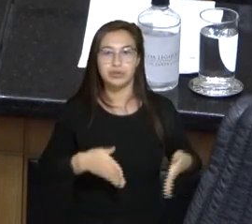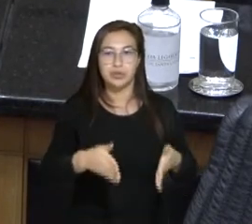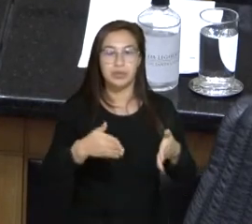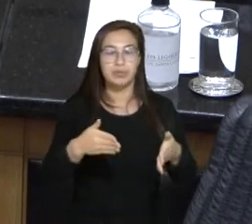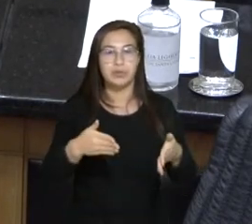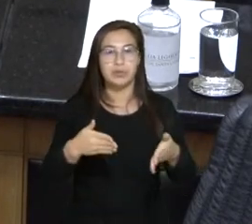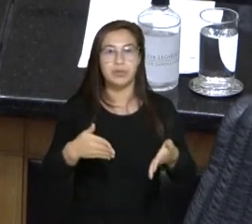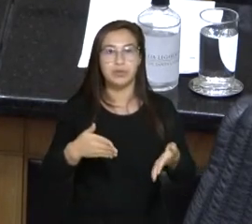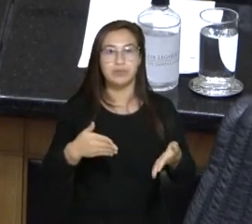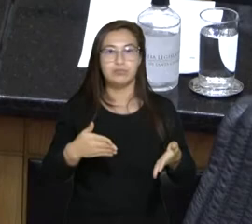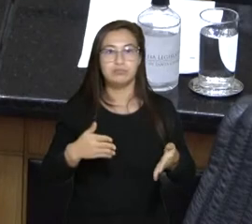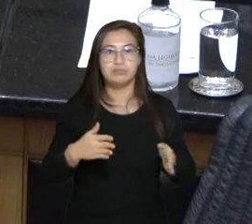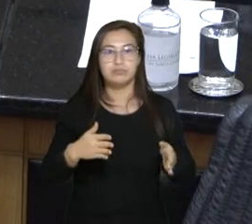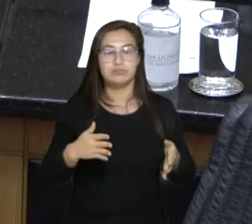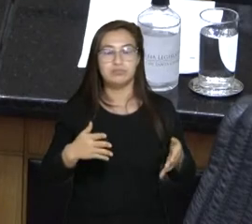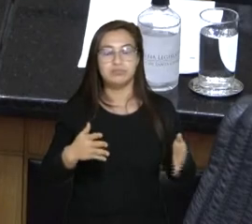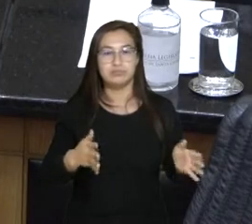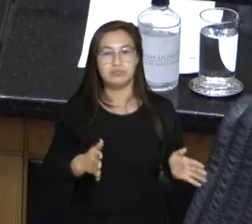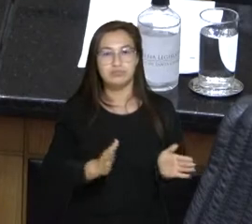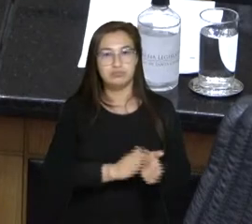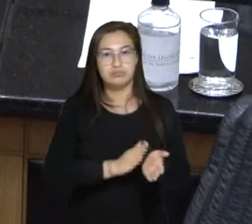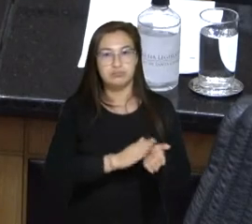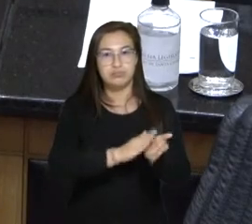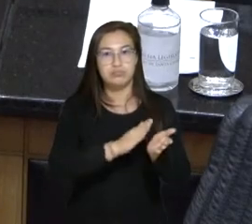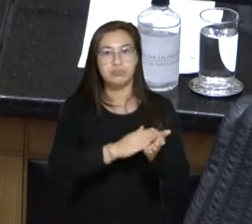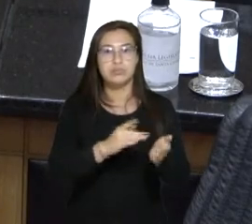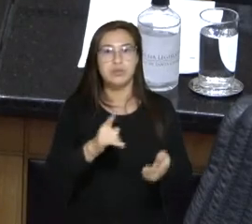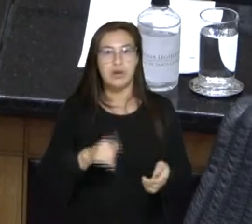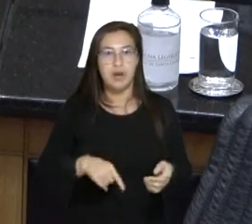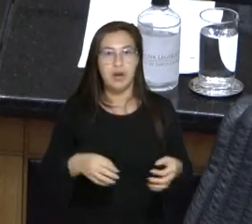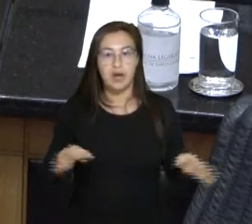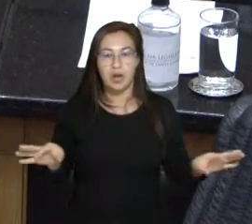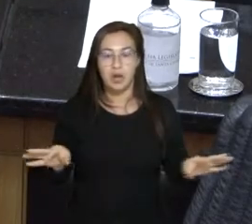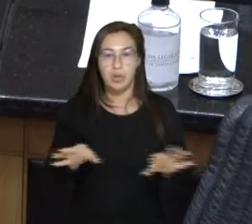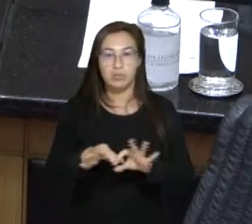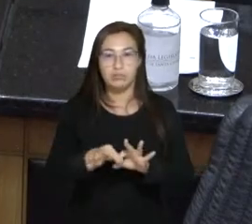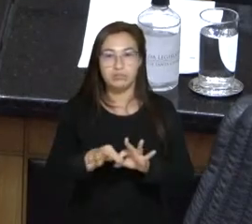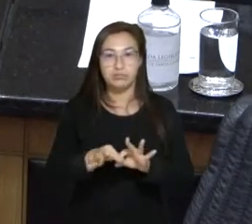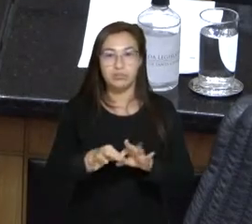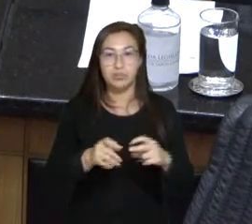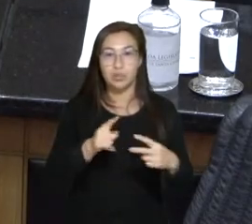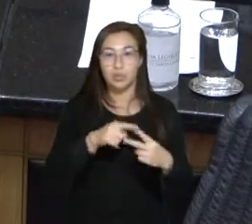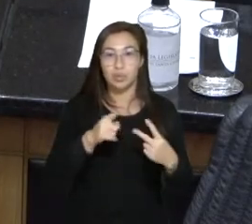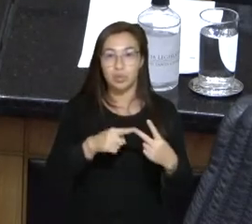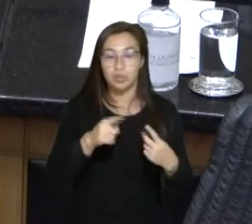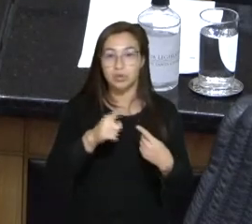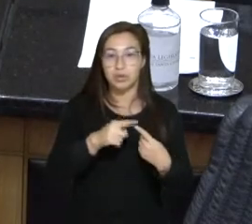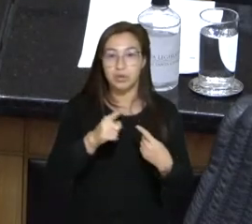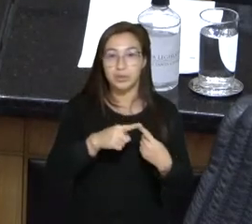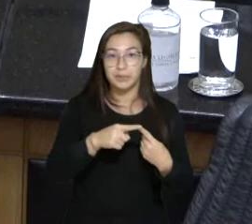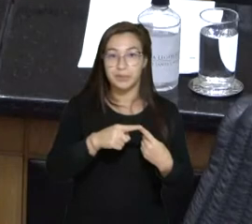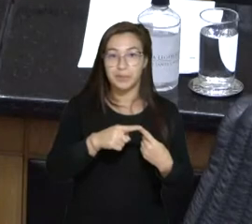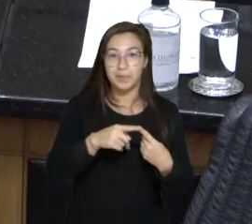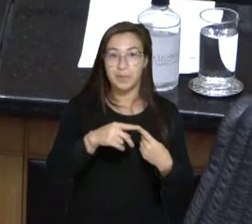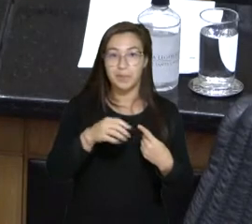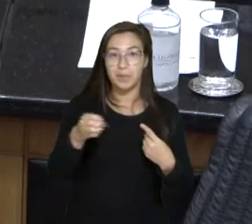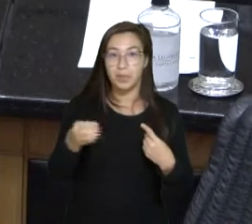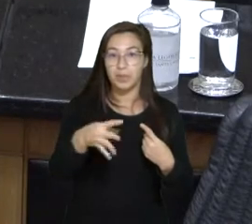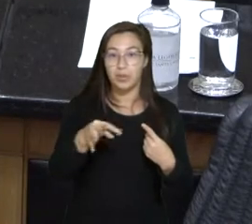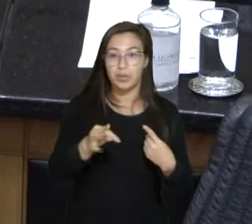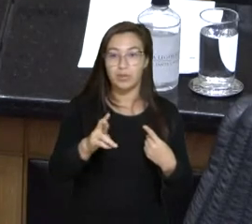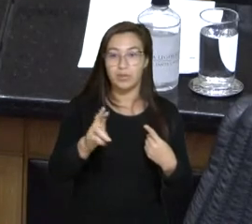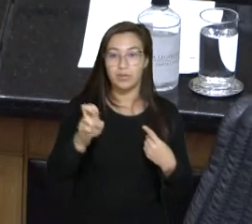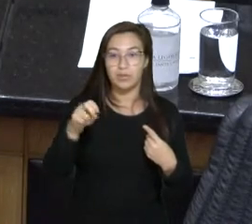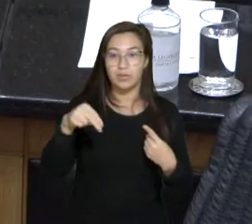louvor Deputado Maurício nós vamos interligar então dois santuários santuário de Madre Paulina em Nova Trento e